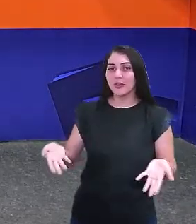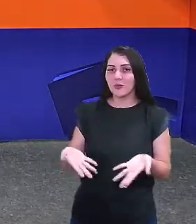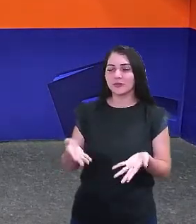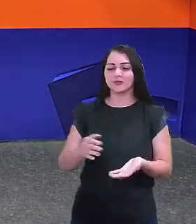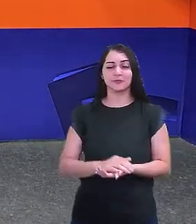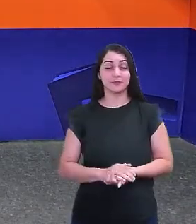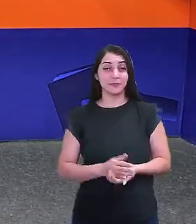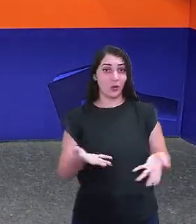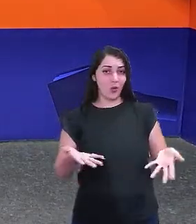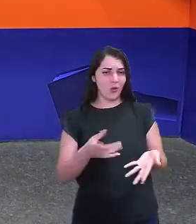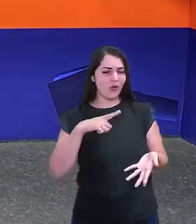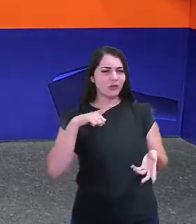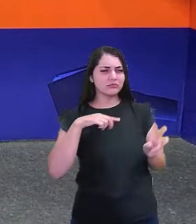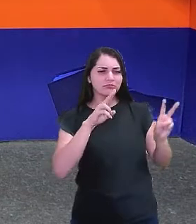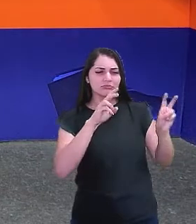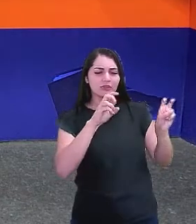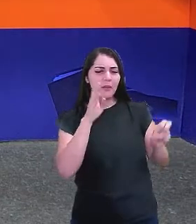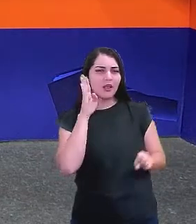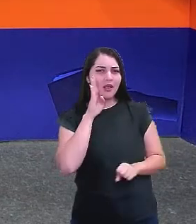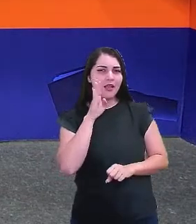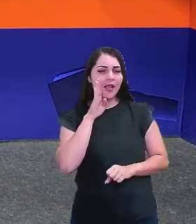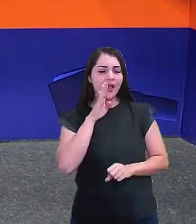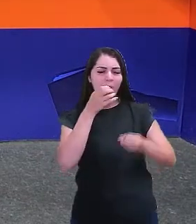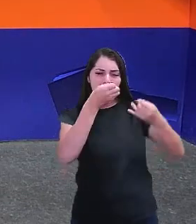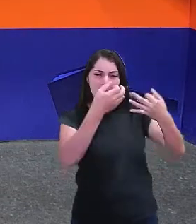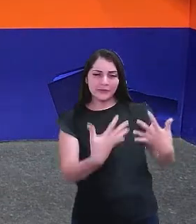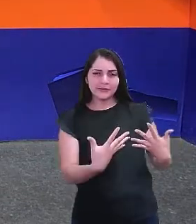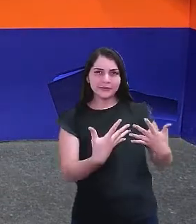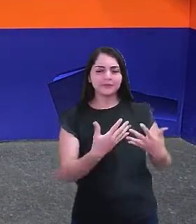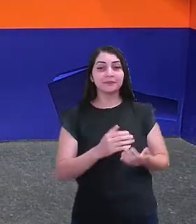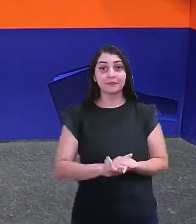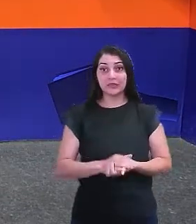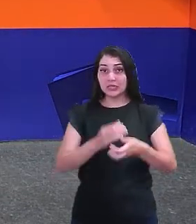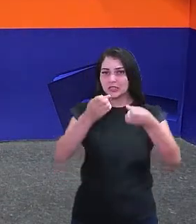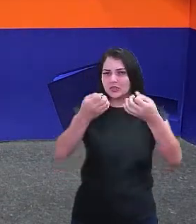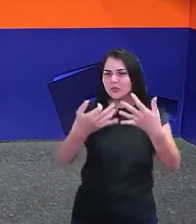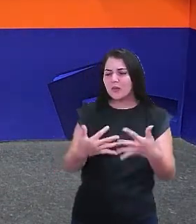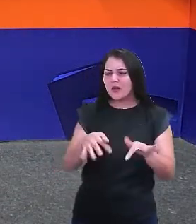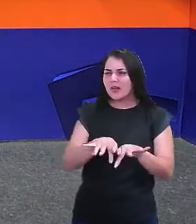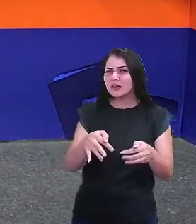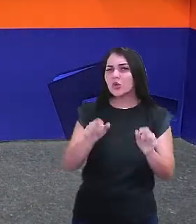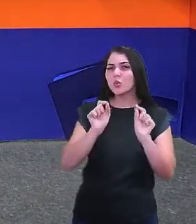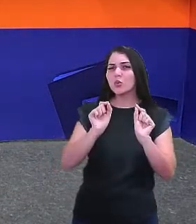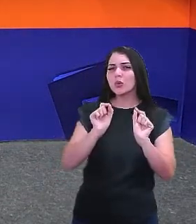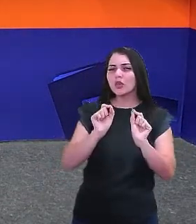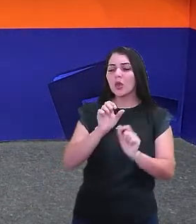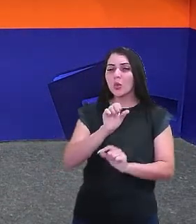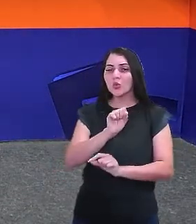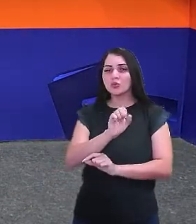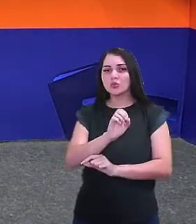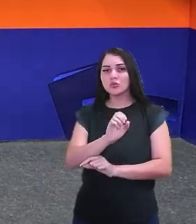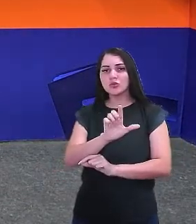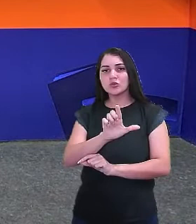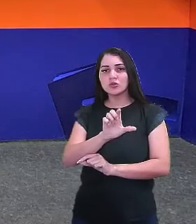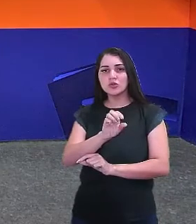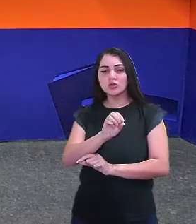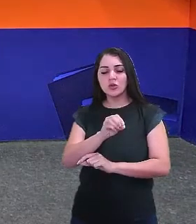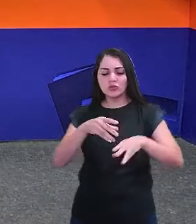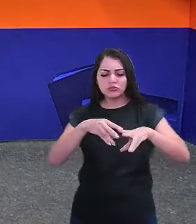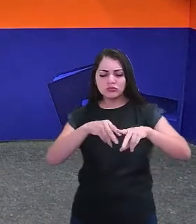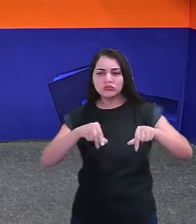temos um tema bem legal para a gente falar. A gente vai falar um pouquinho sobre o solo. Quem aí está preparado para